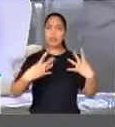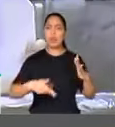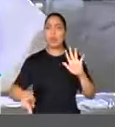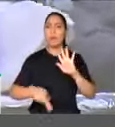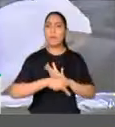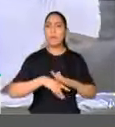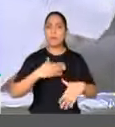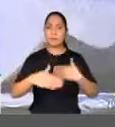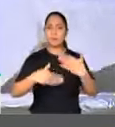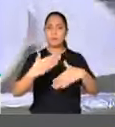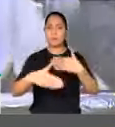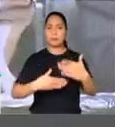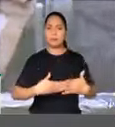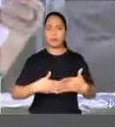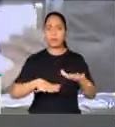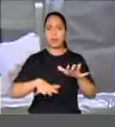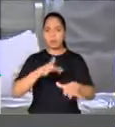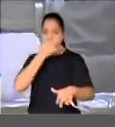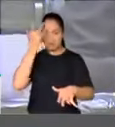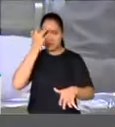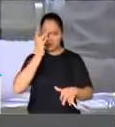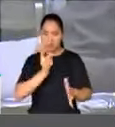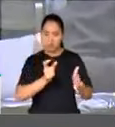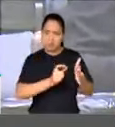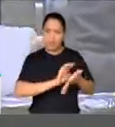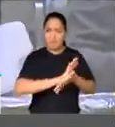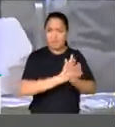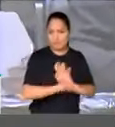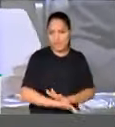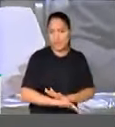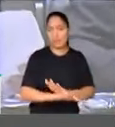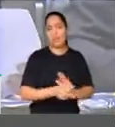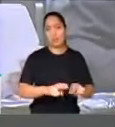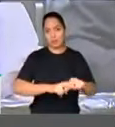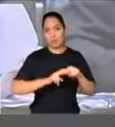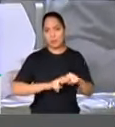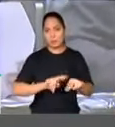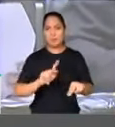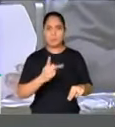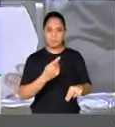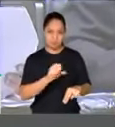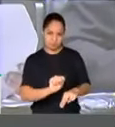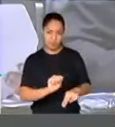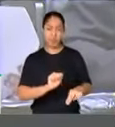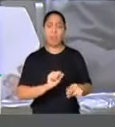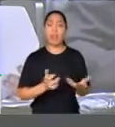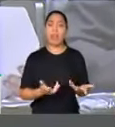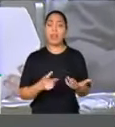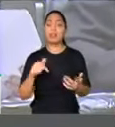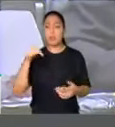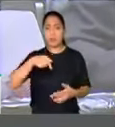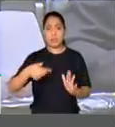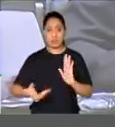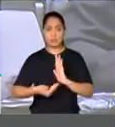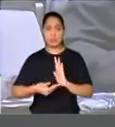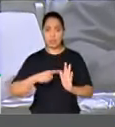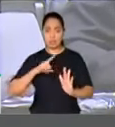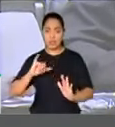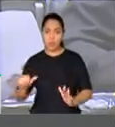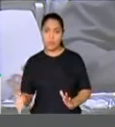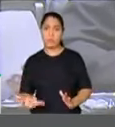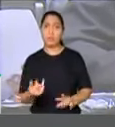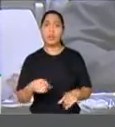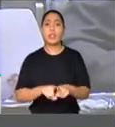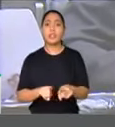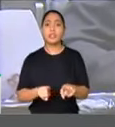suas parcelas mais discriminadas. Neste momento, a Câmara dos Deputados tem também a oportunidade de pôr